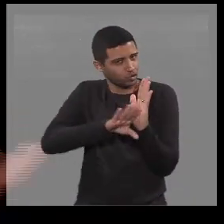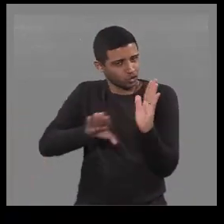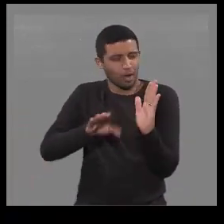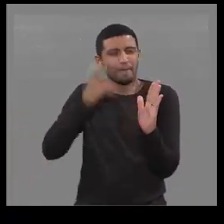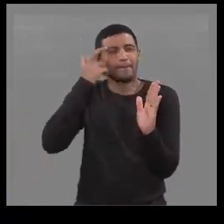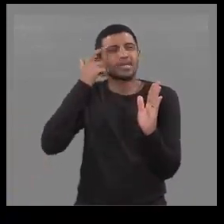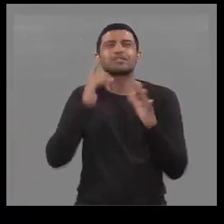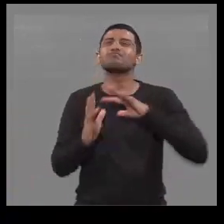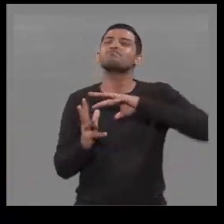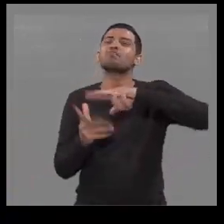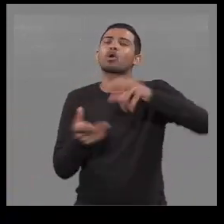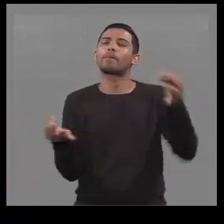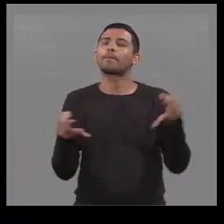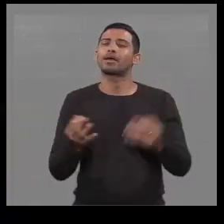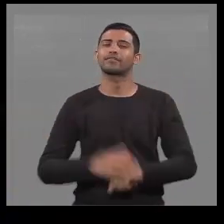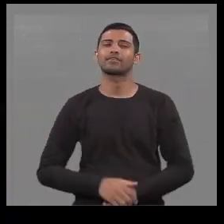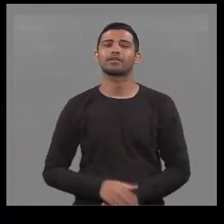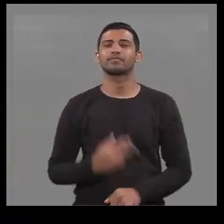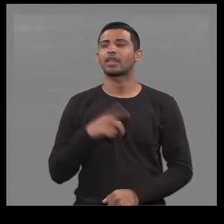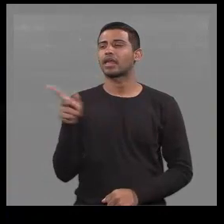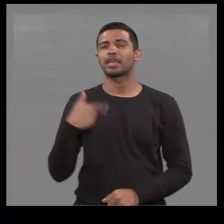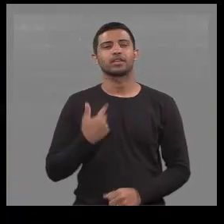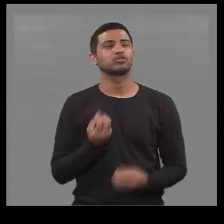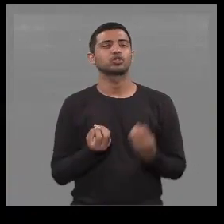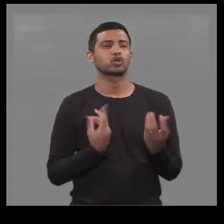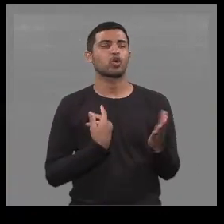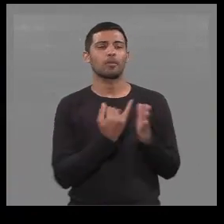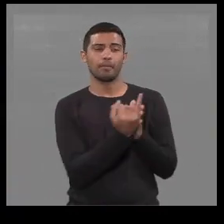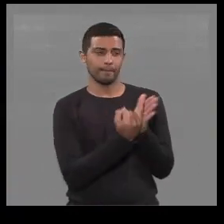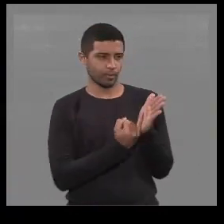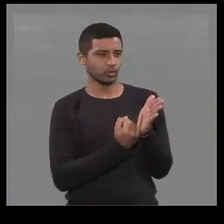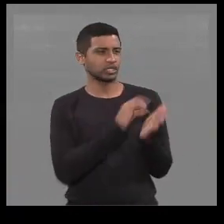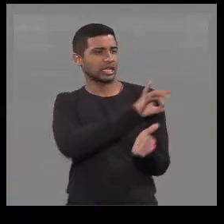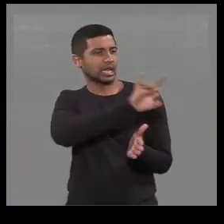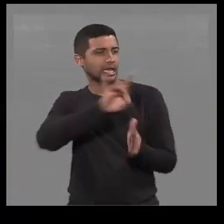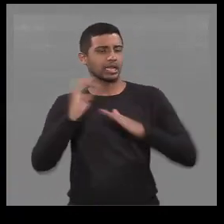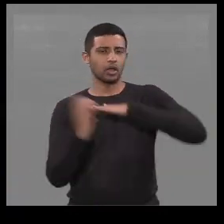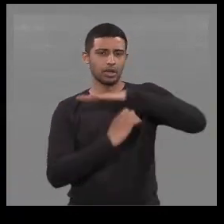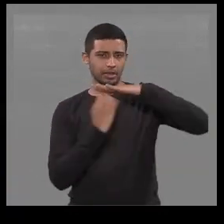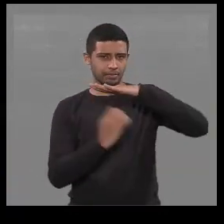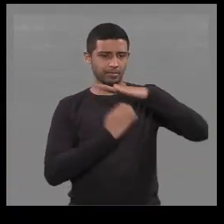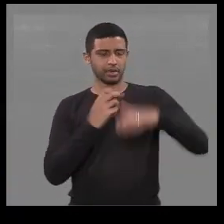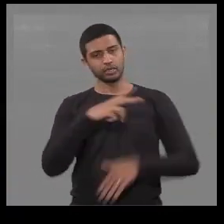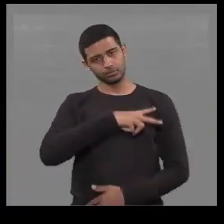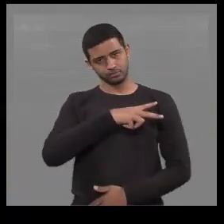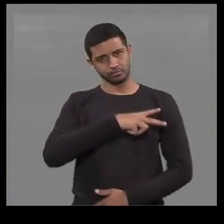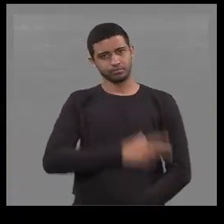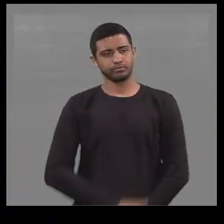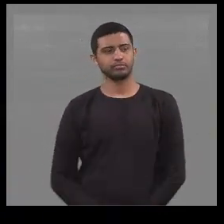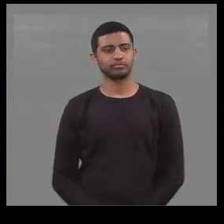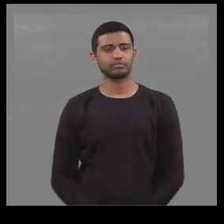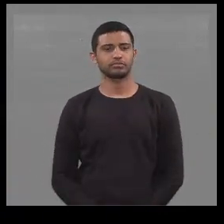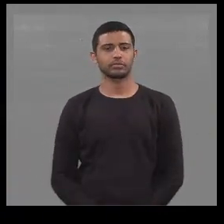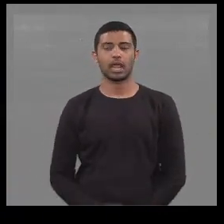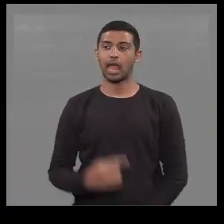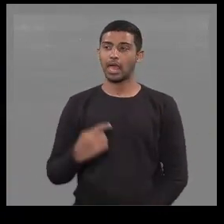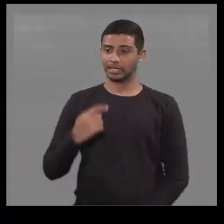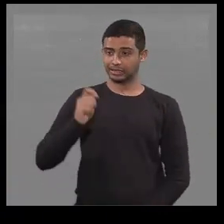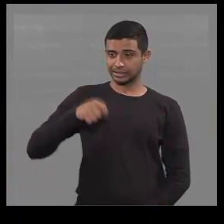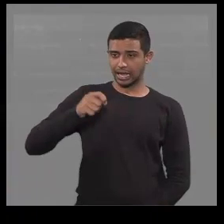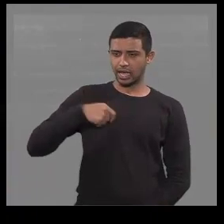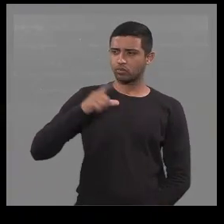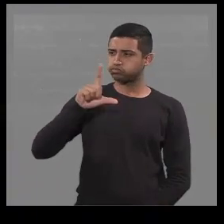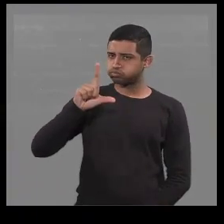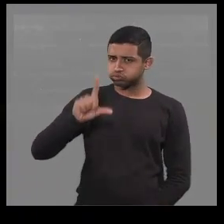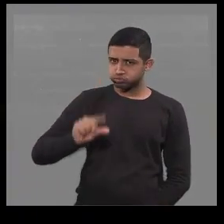pensar no mundo perfeito. Né? Então, cobrando imposto dessas empresas de sistemas privados, eu